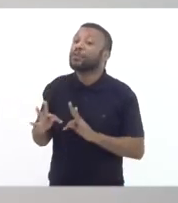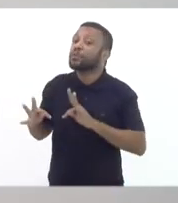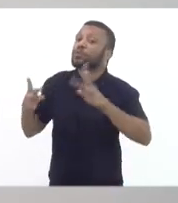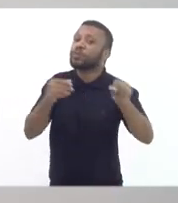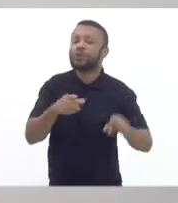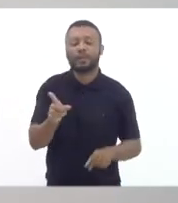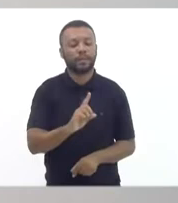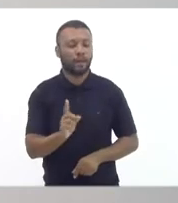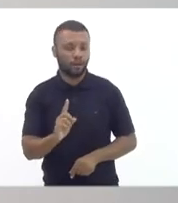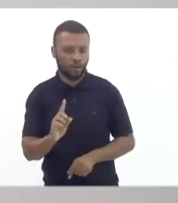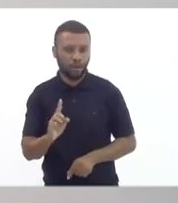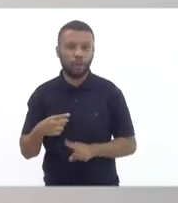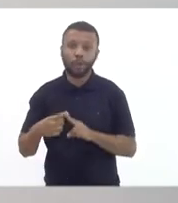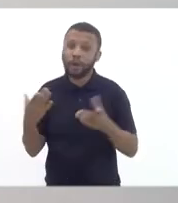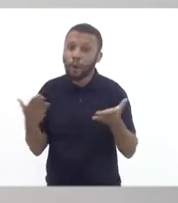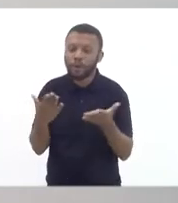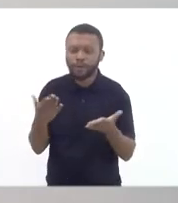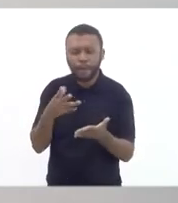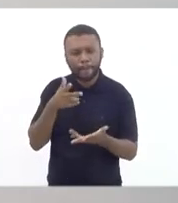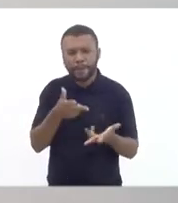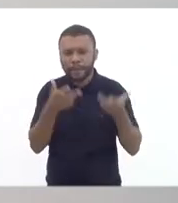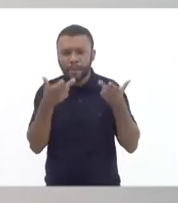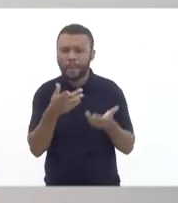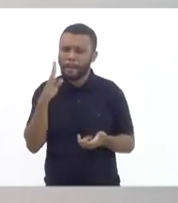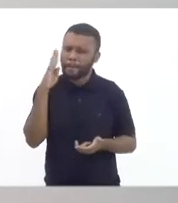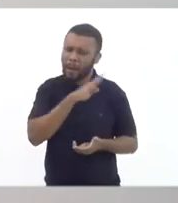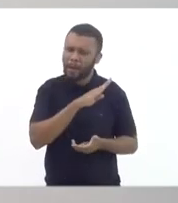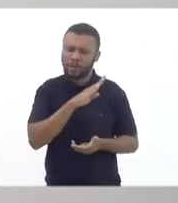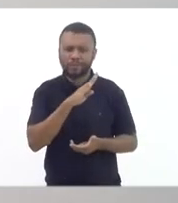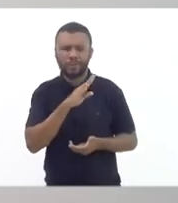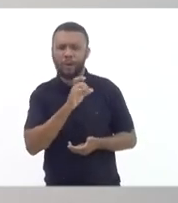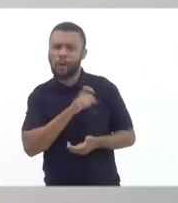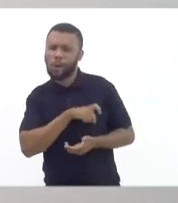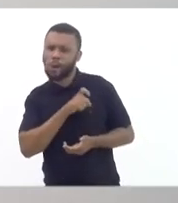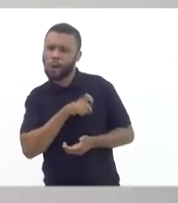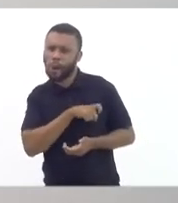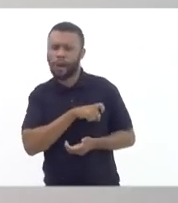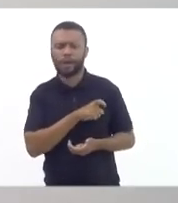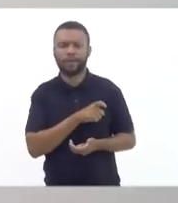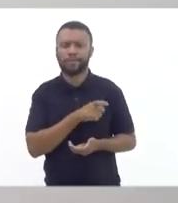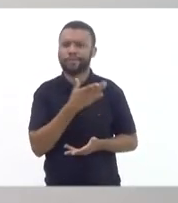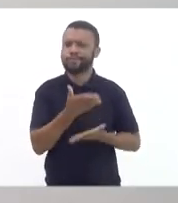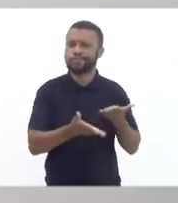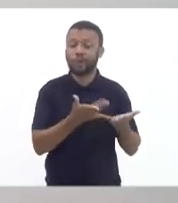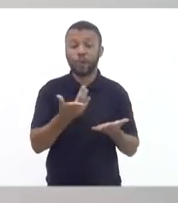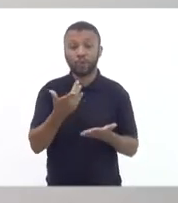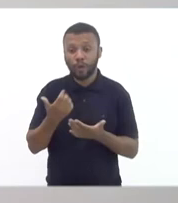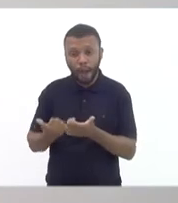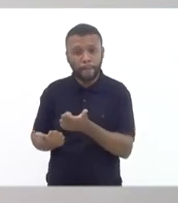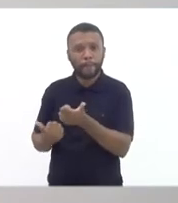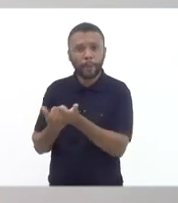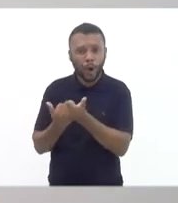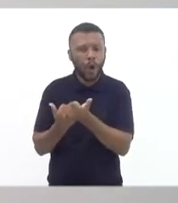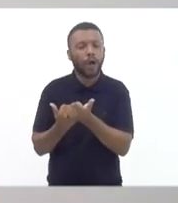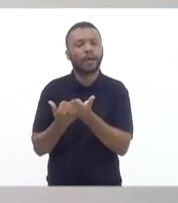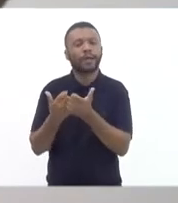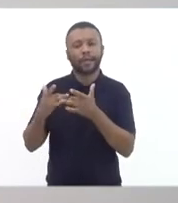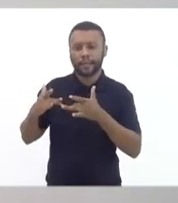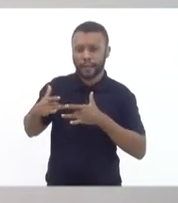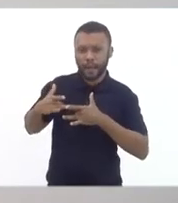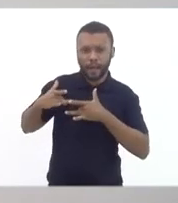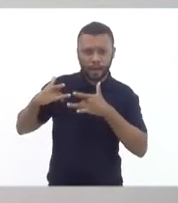eu vejo assim, maus tratos são maus tratos. Não, eu sou super a favor da causa pública, da